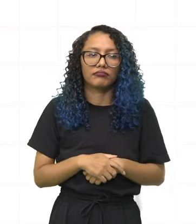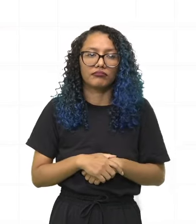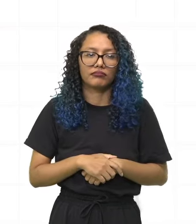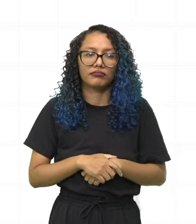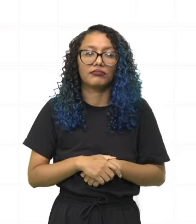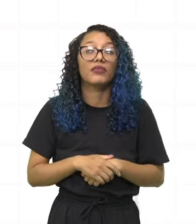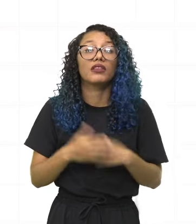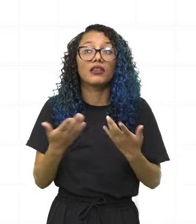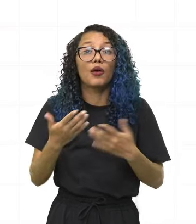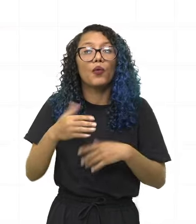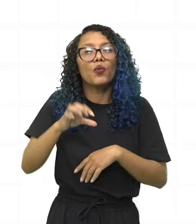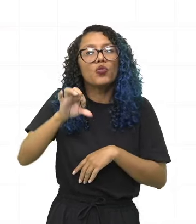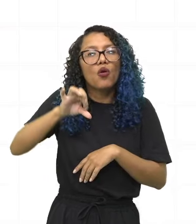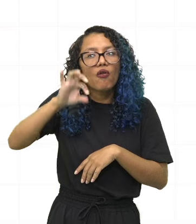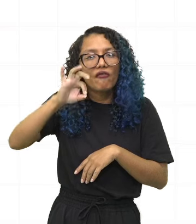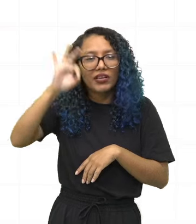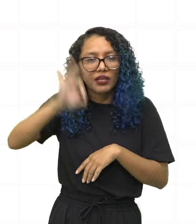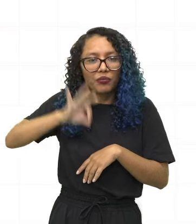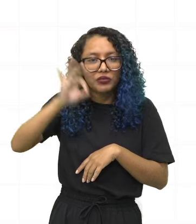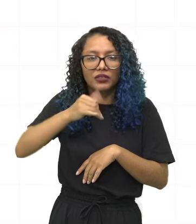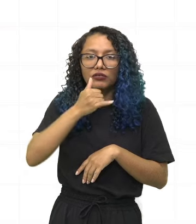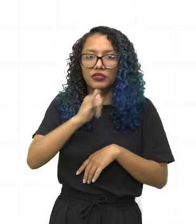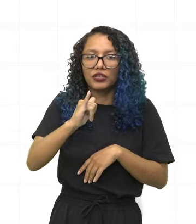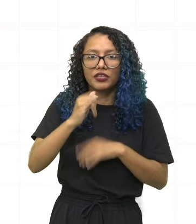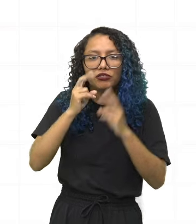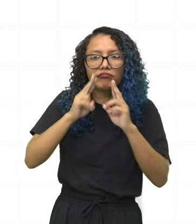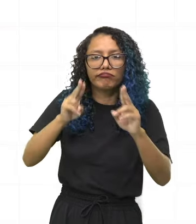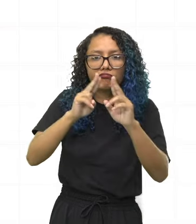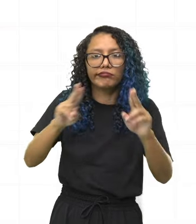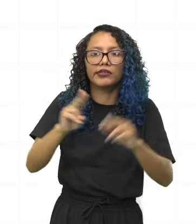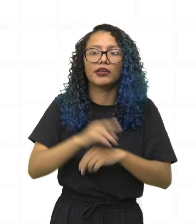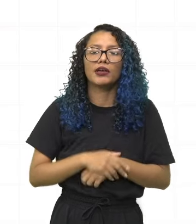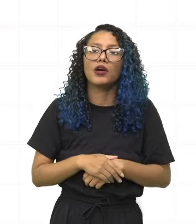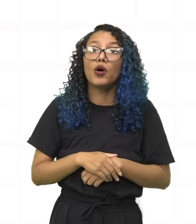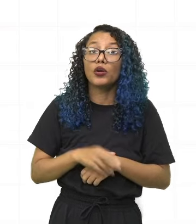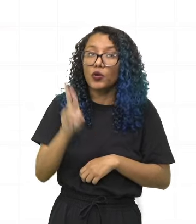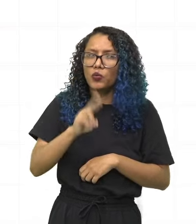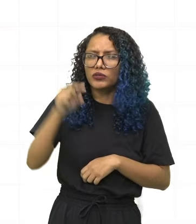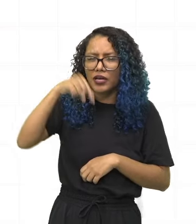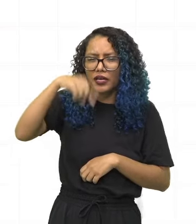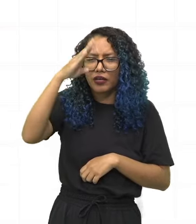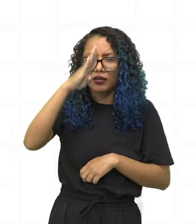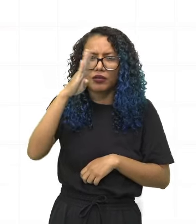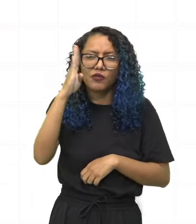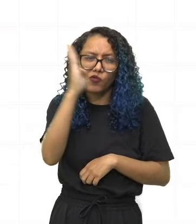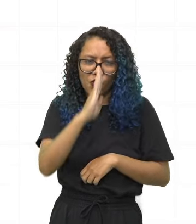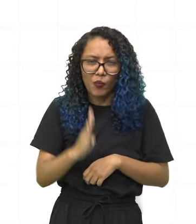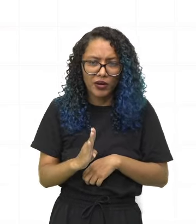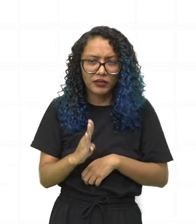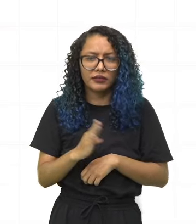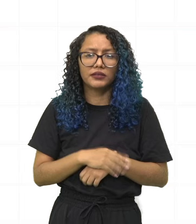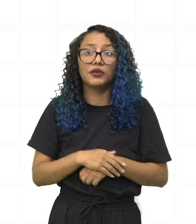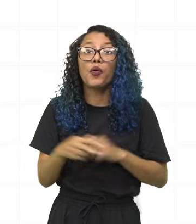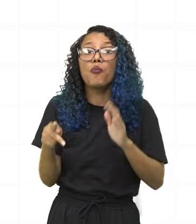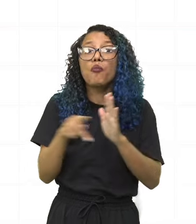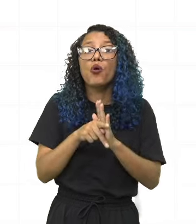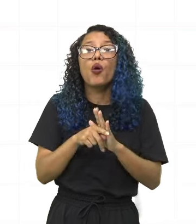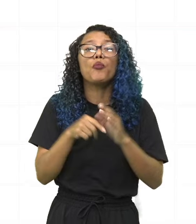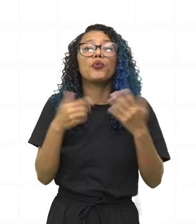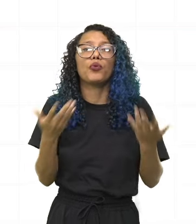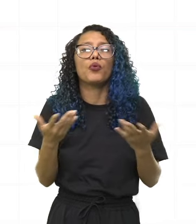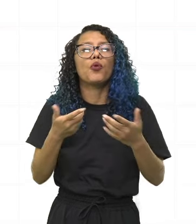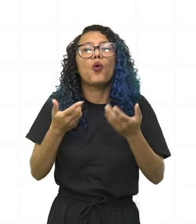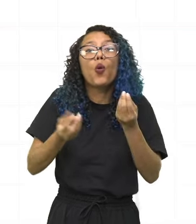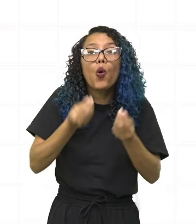elétrica que vai ser consumida no país, ela vai ser oriunda de onde? Das usinas hidrelétricas, tá bom?